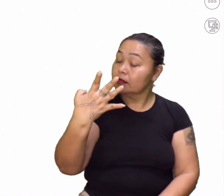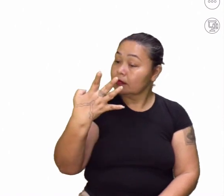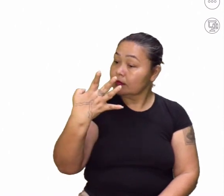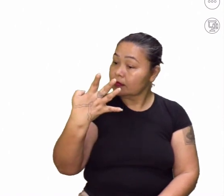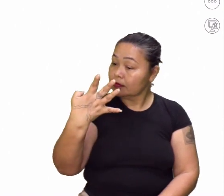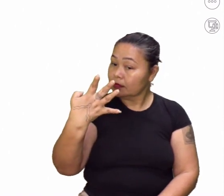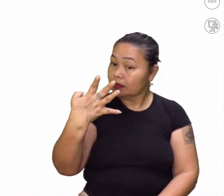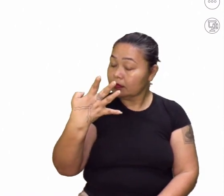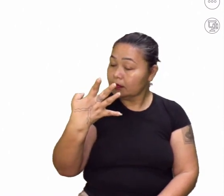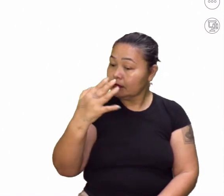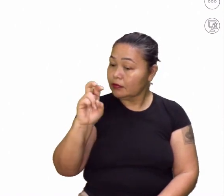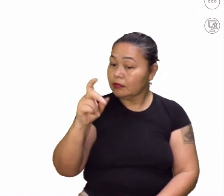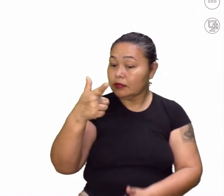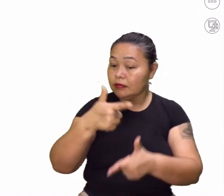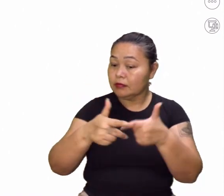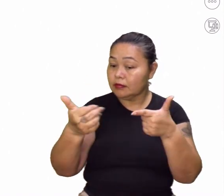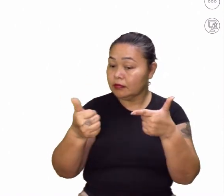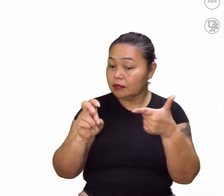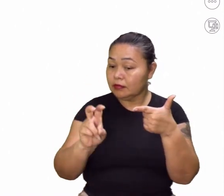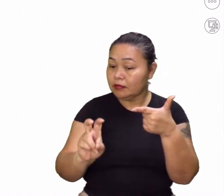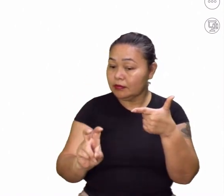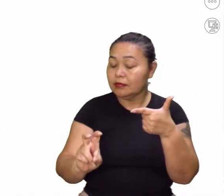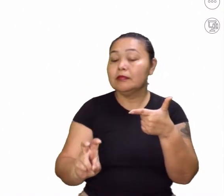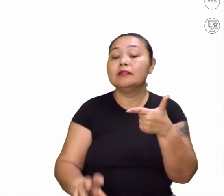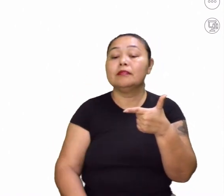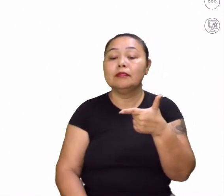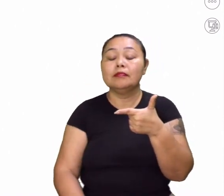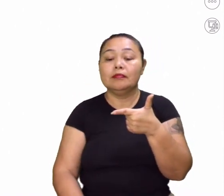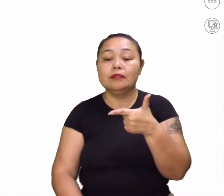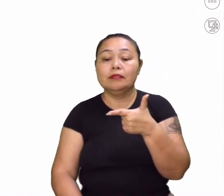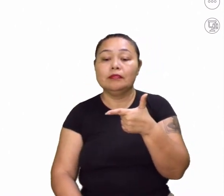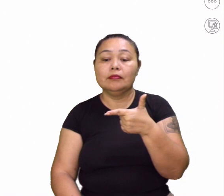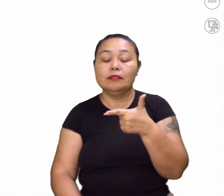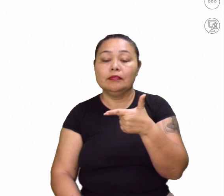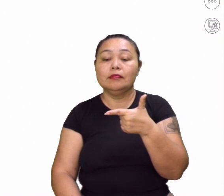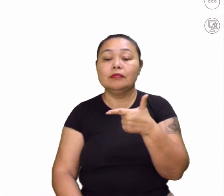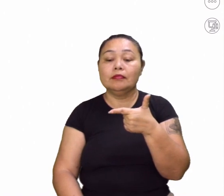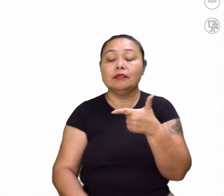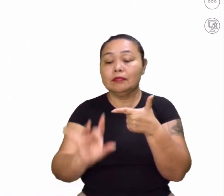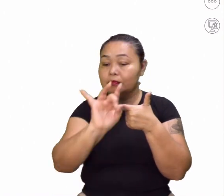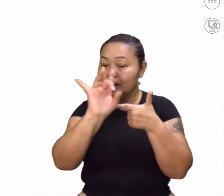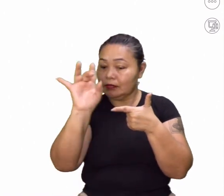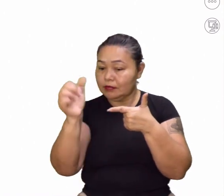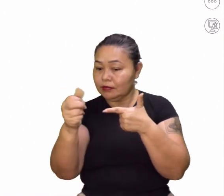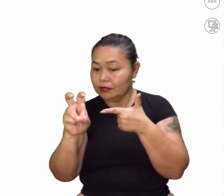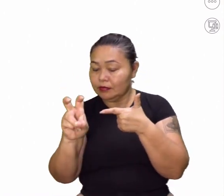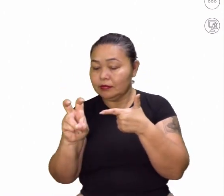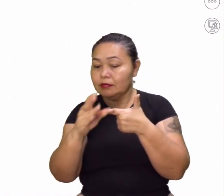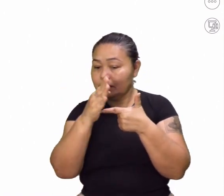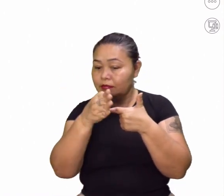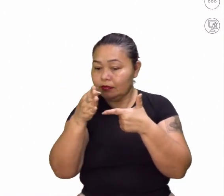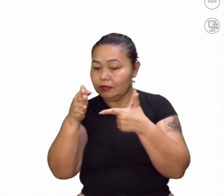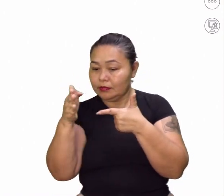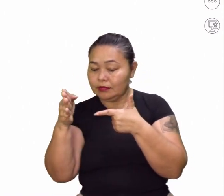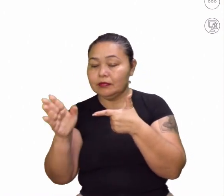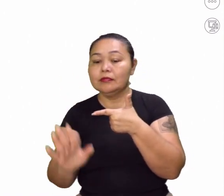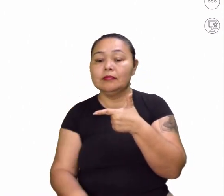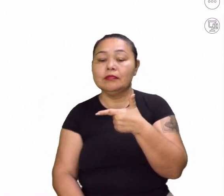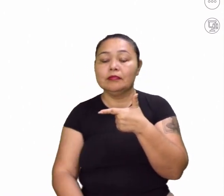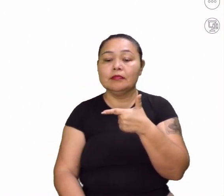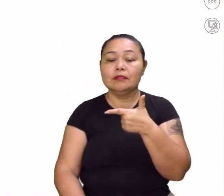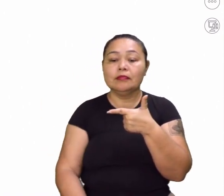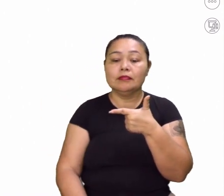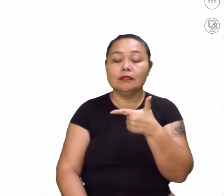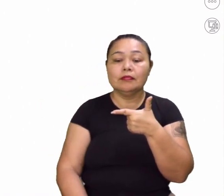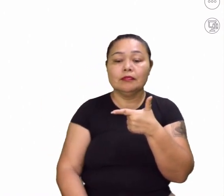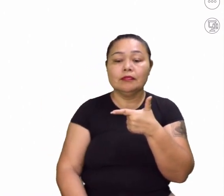Vou pegar agora 45 e dividir por 15, que corresponde a cada fuso horário estabelecido na